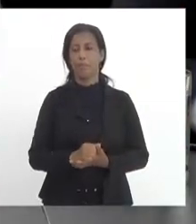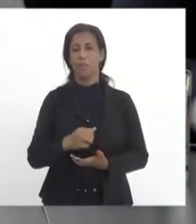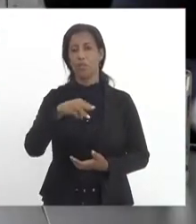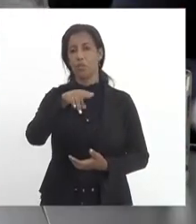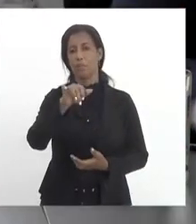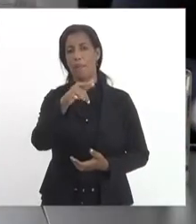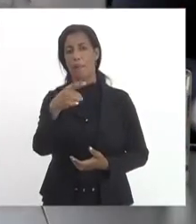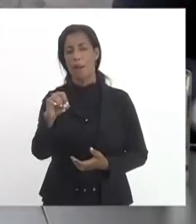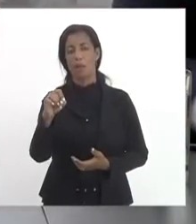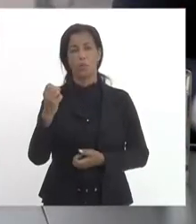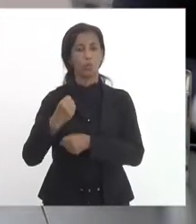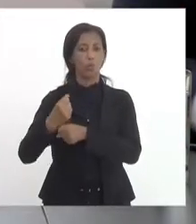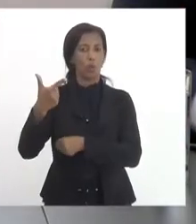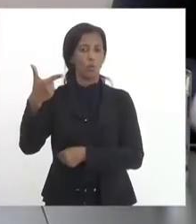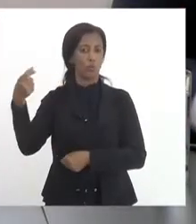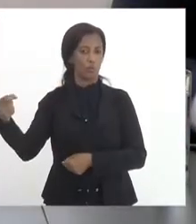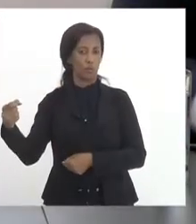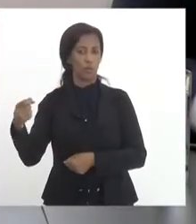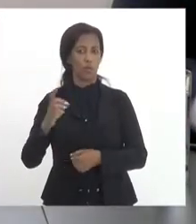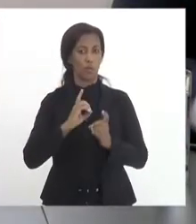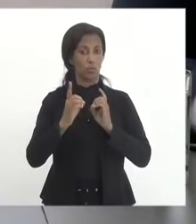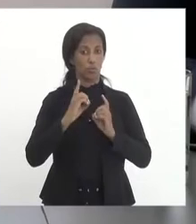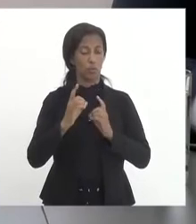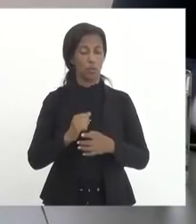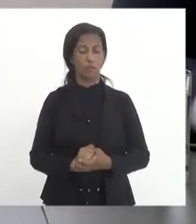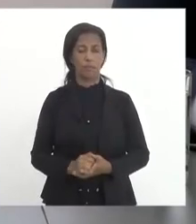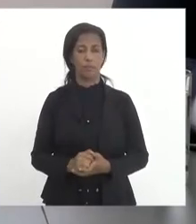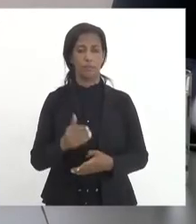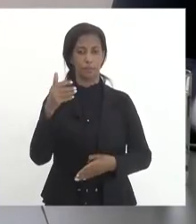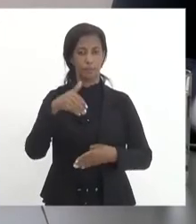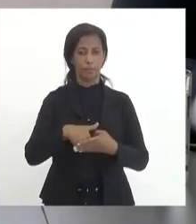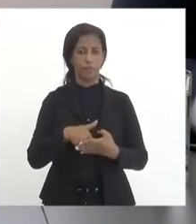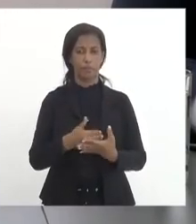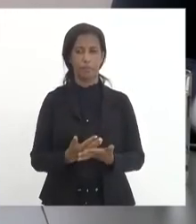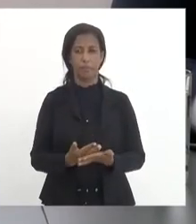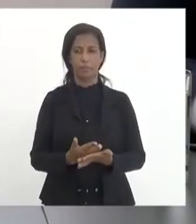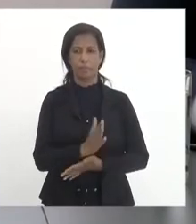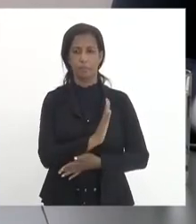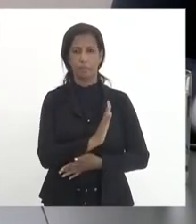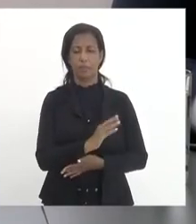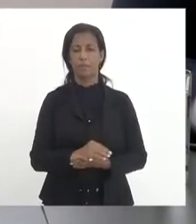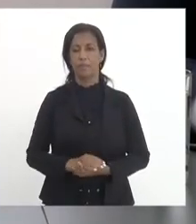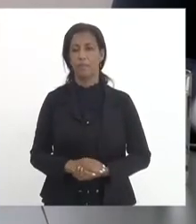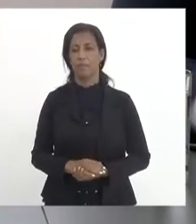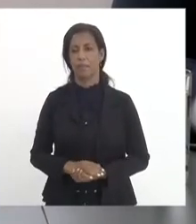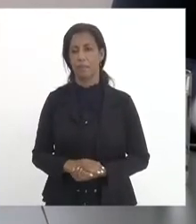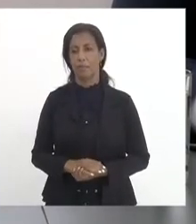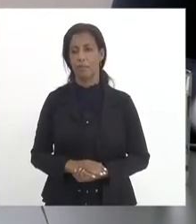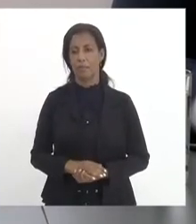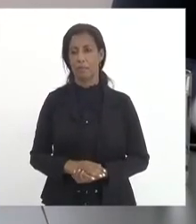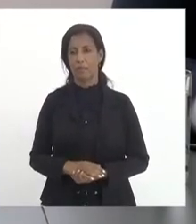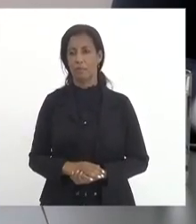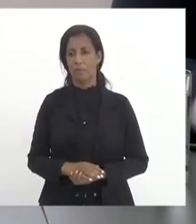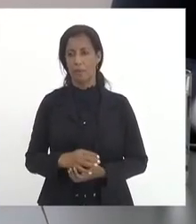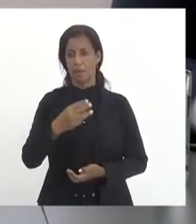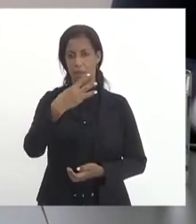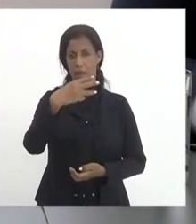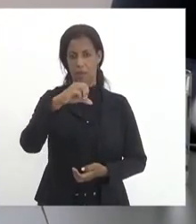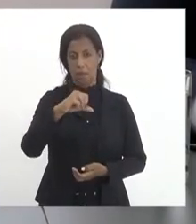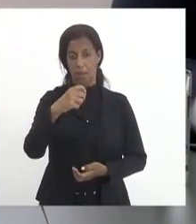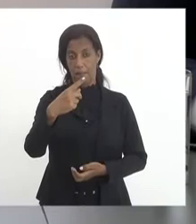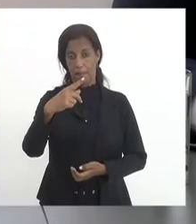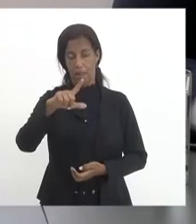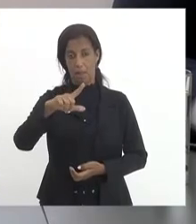de 20. Em discussão, em votação, aprovado. 39, projeto